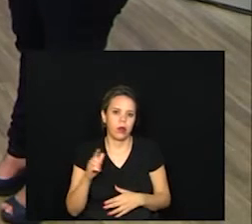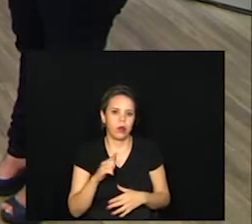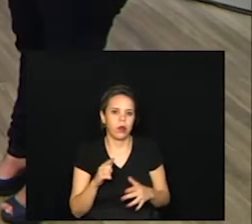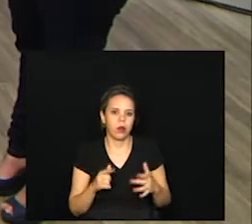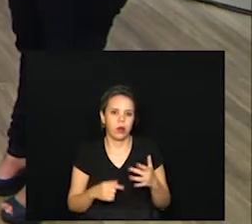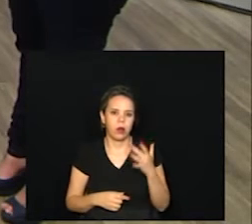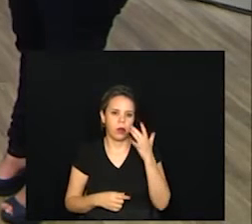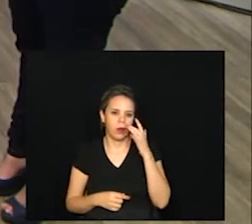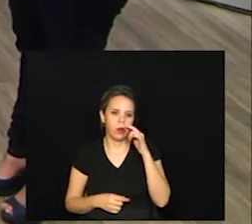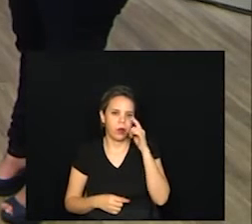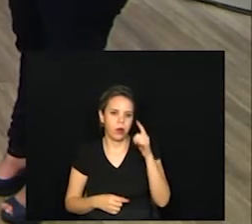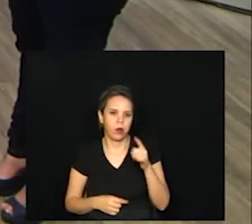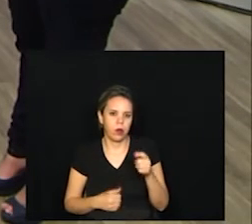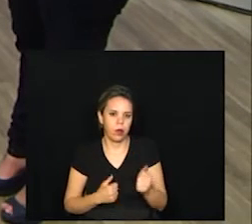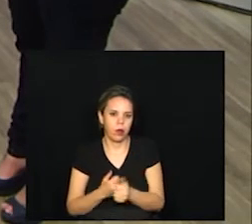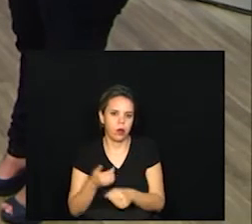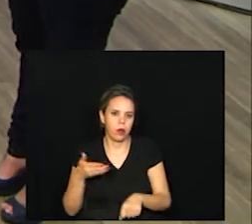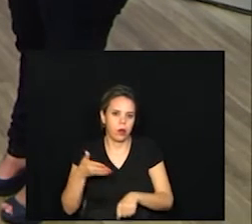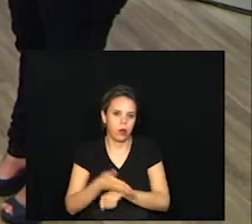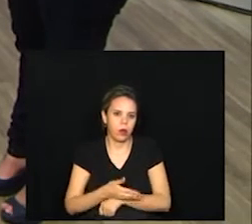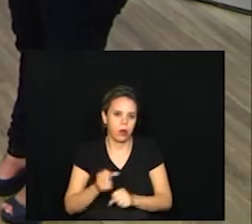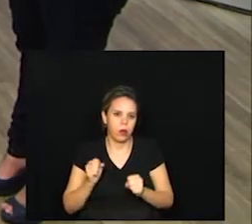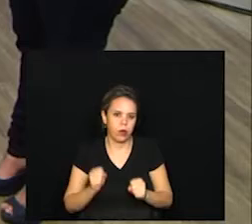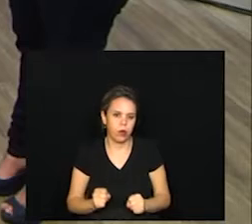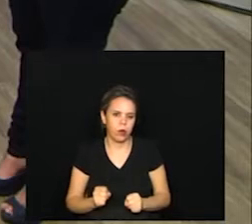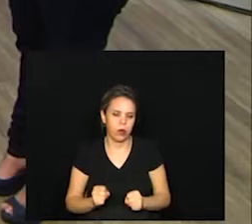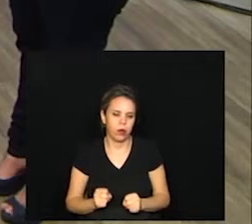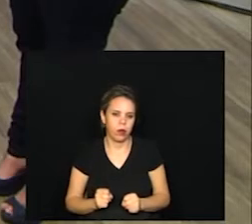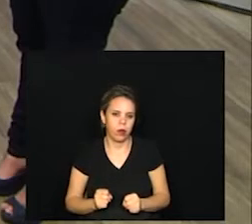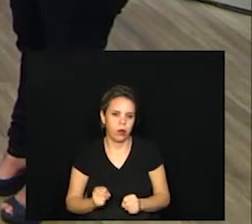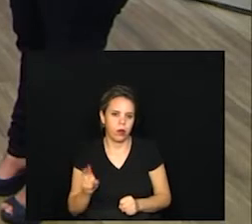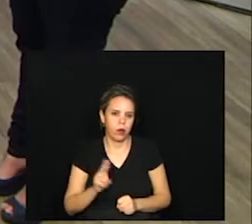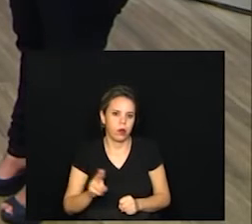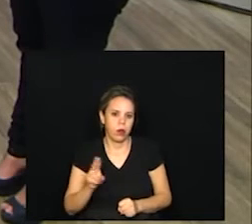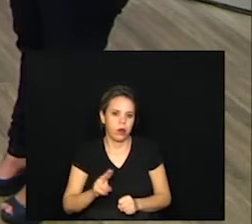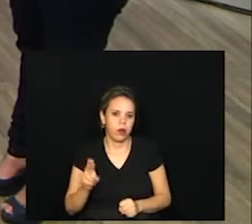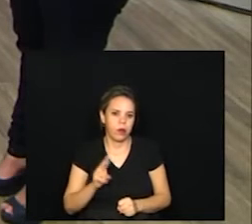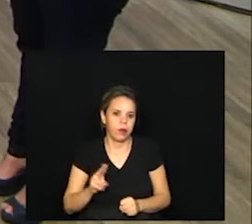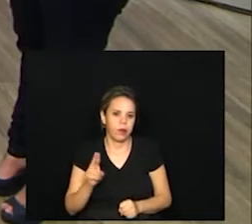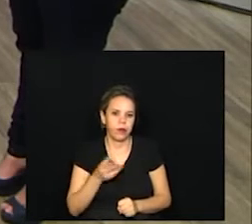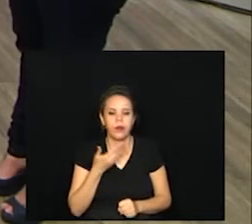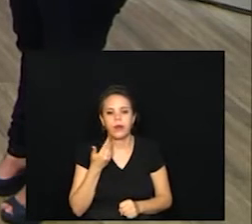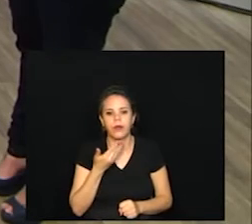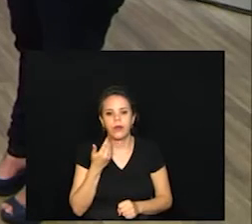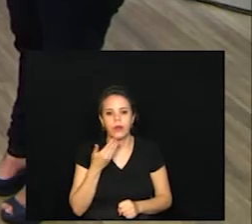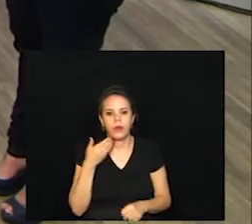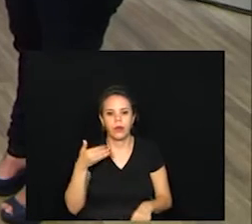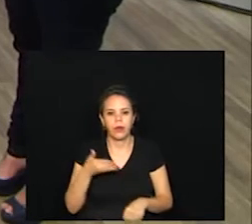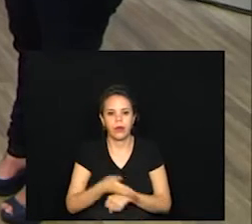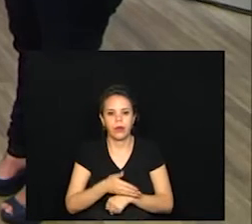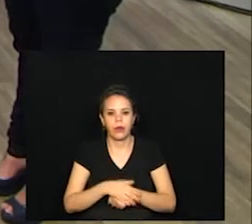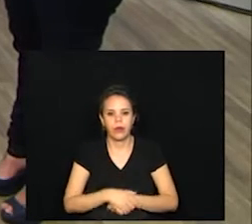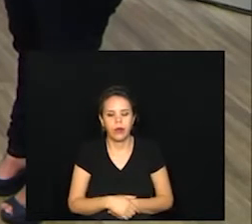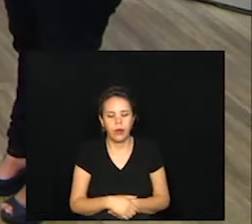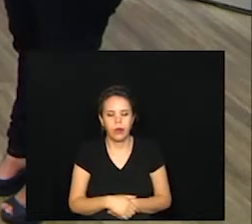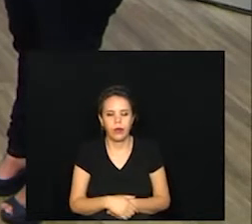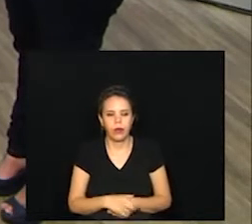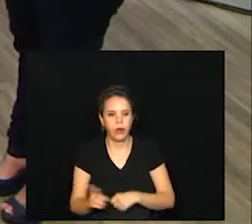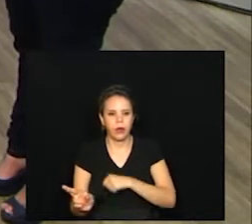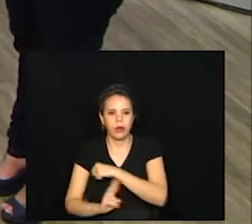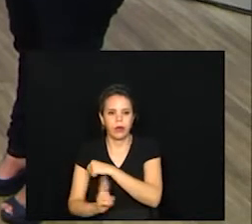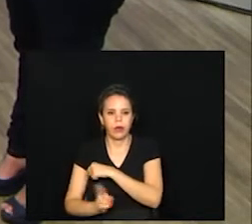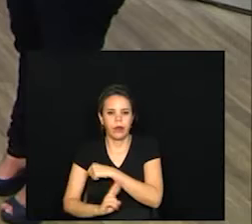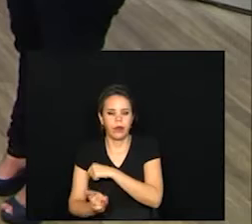Grande e do Ouro Verde, para que elas possam, enfim, usar ali mais facilmente, acessar mais facilmente a